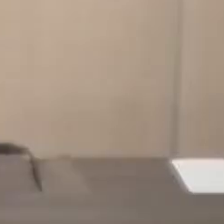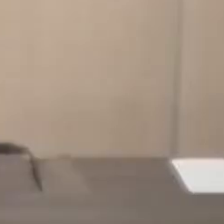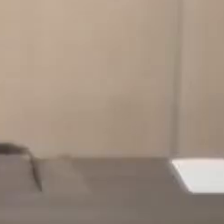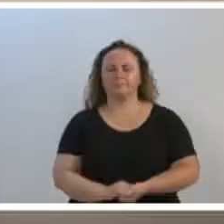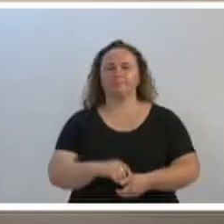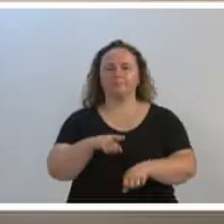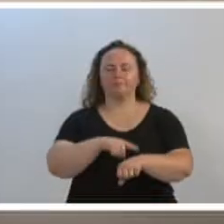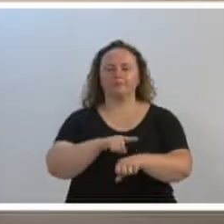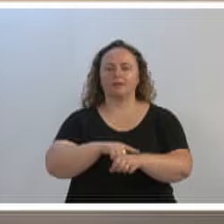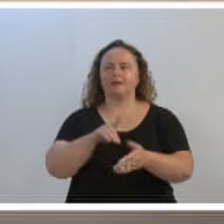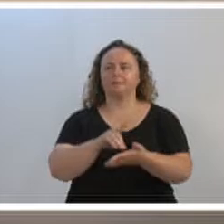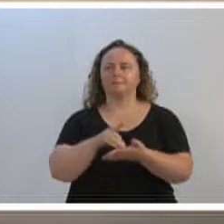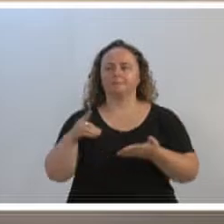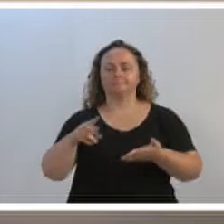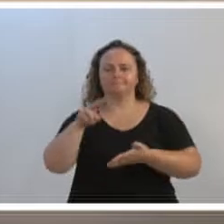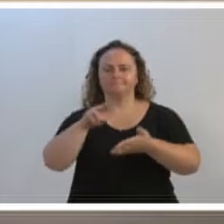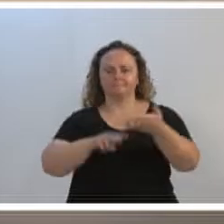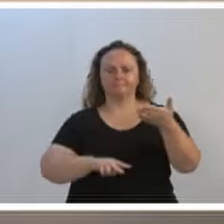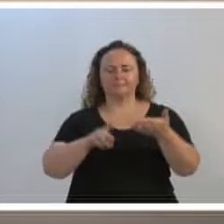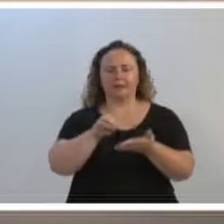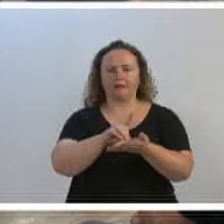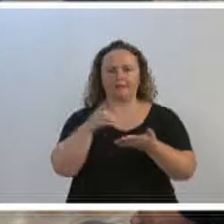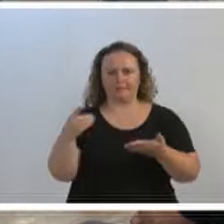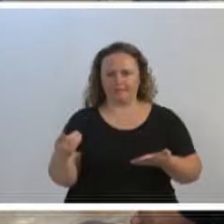Momento bíblico.